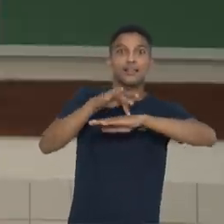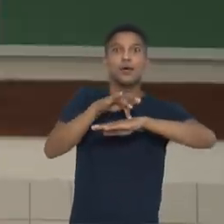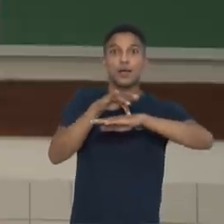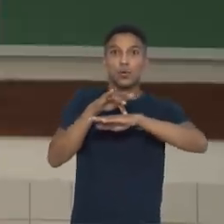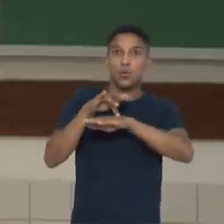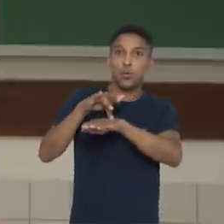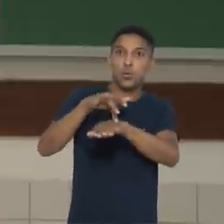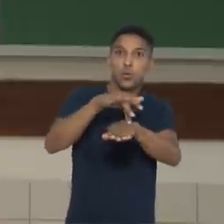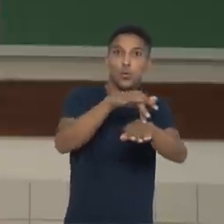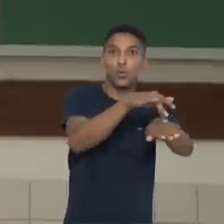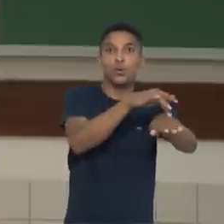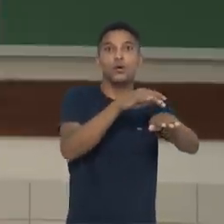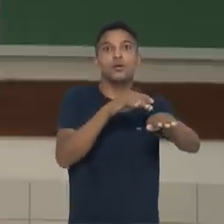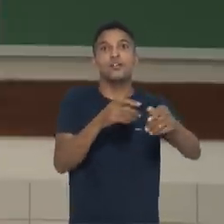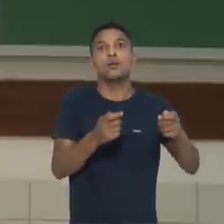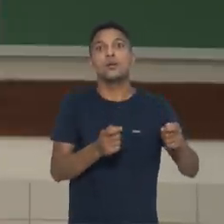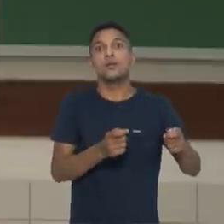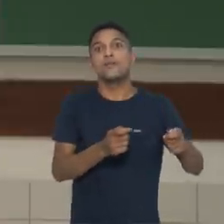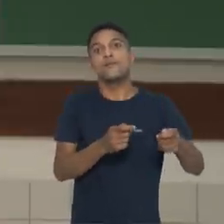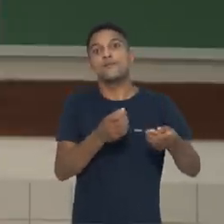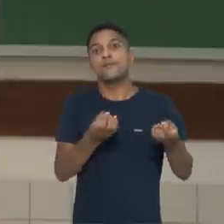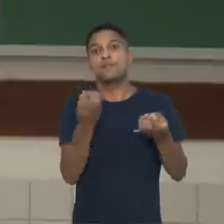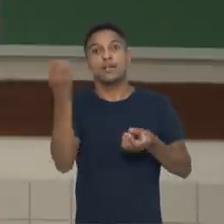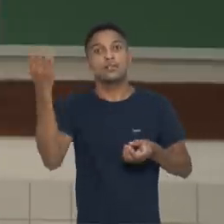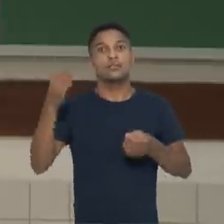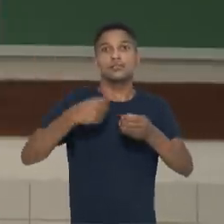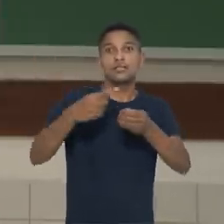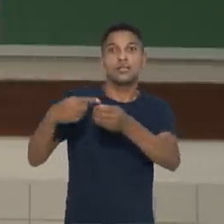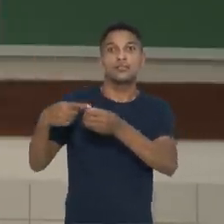de uma cidade para outra.